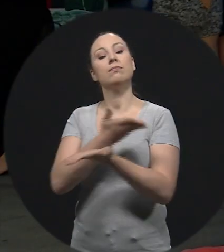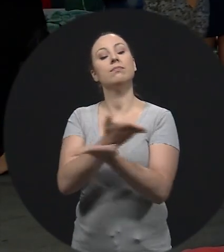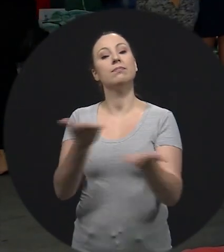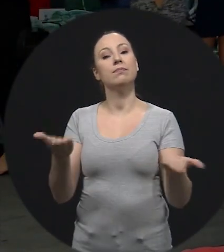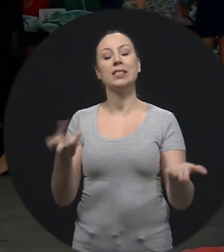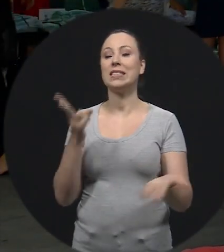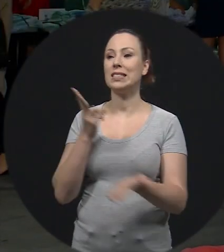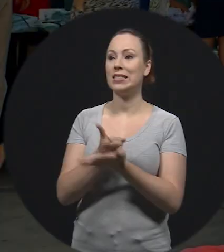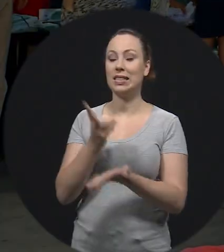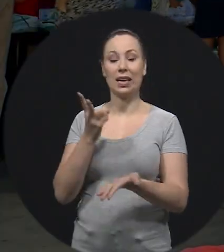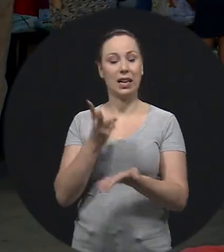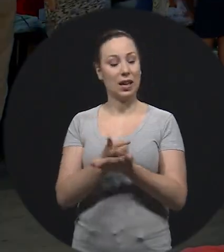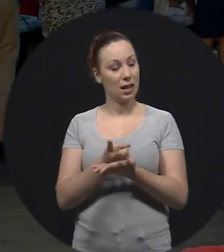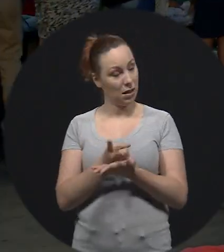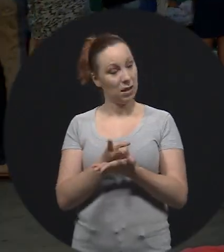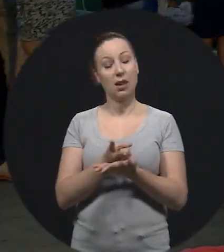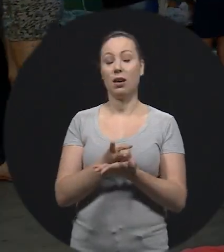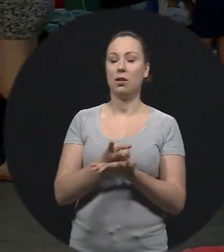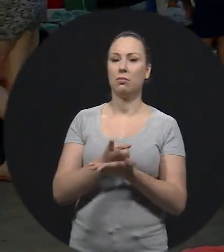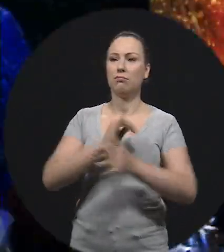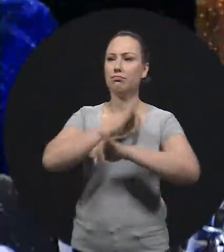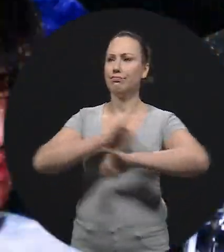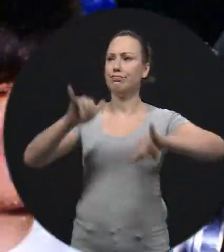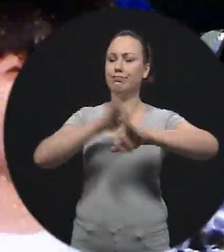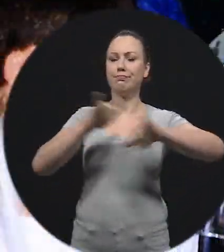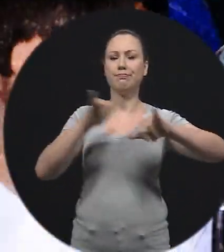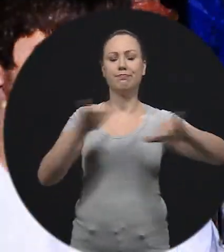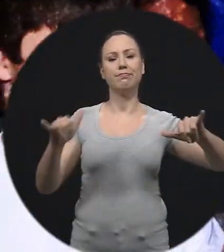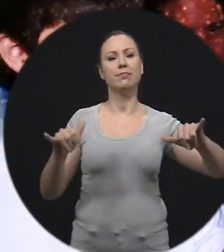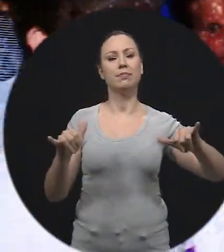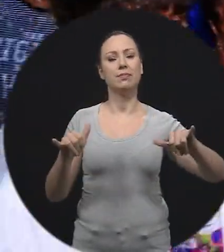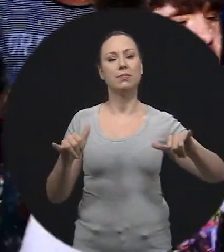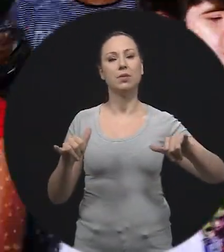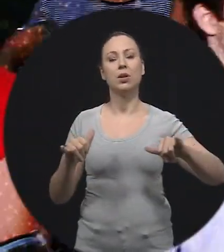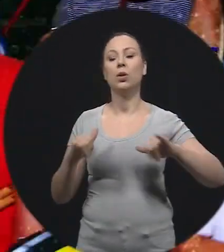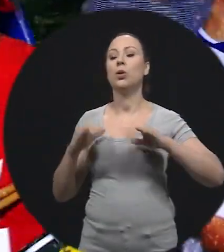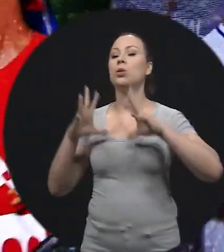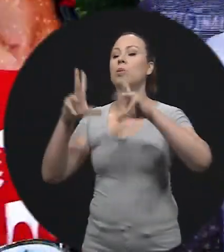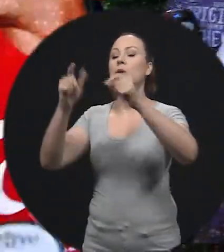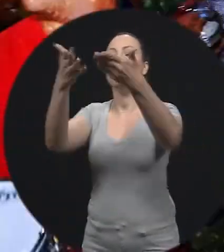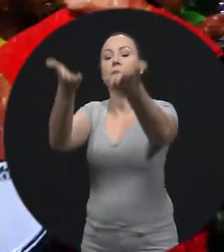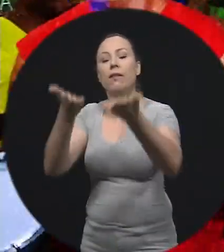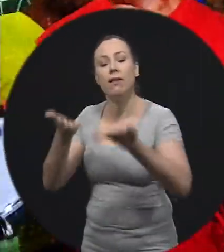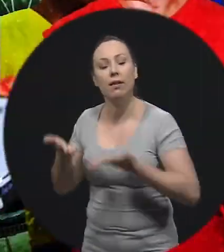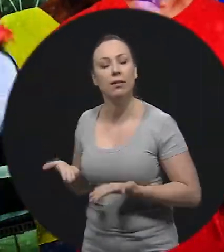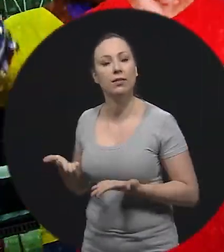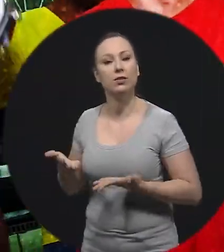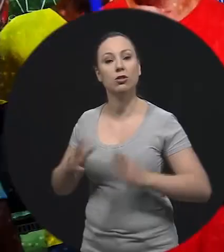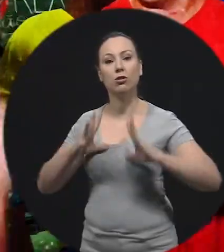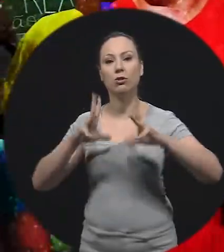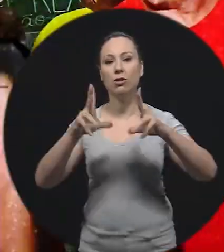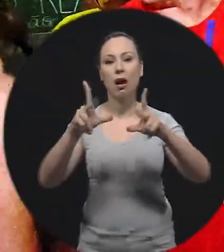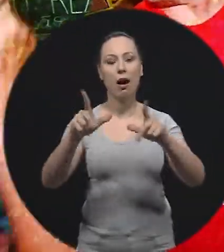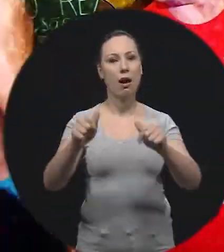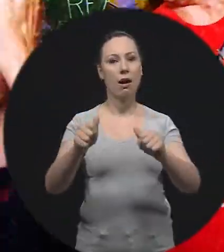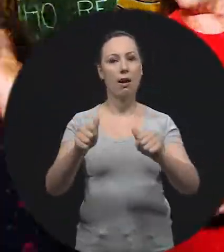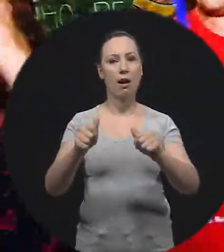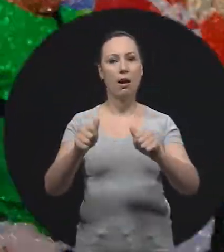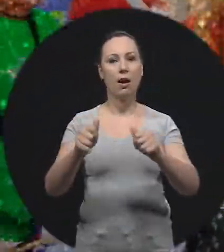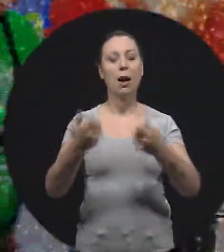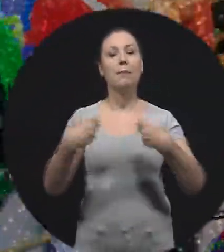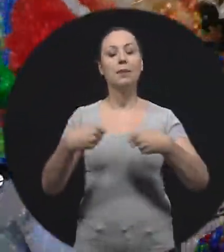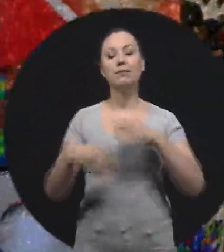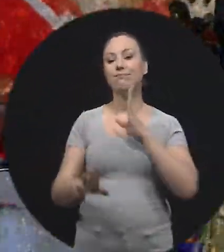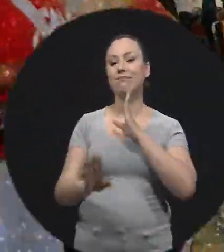abertura. E o convite que a gente faz o tempo todo na divulgação, que todo mundo é bem-vindo,